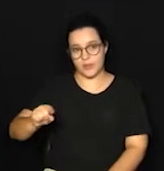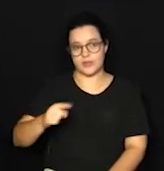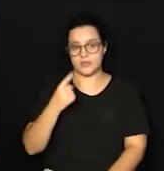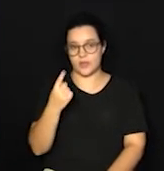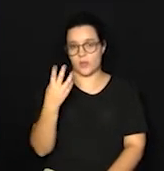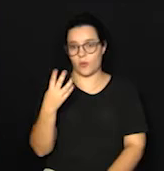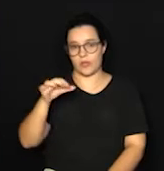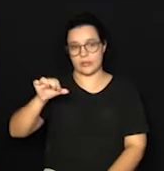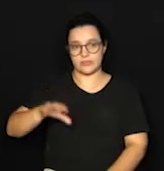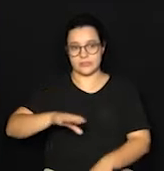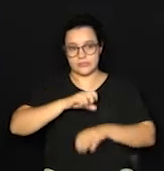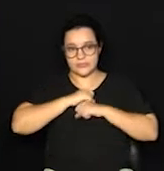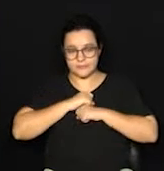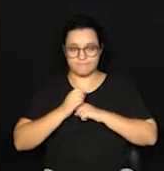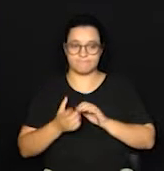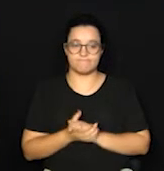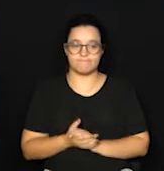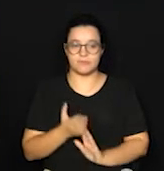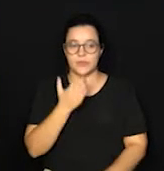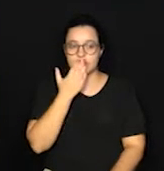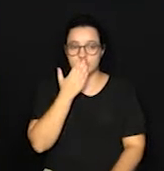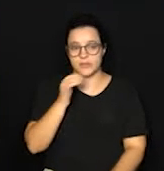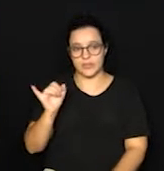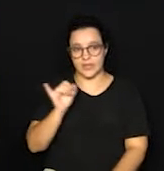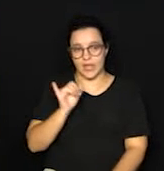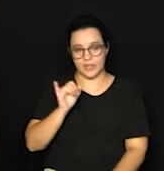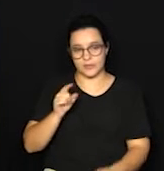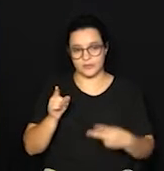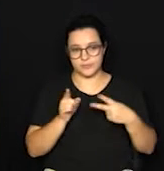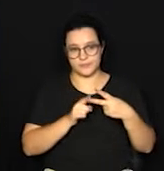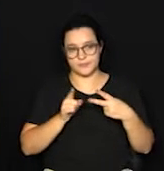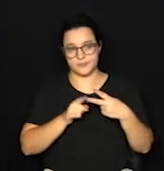38.149 casos da doença. Indaiatuba aparece em segundo com